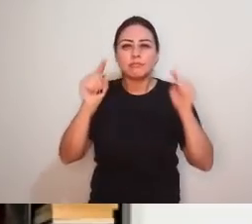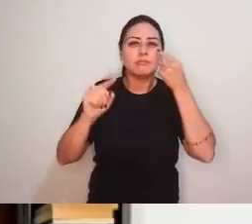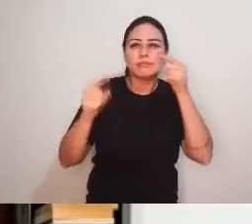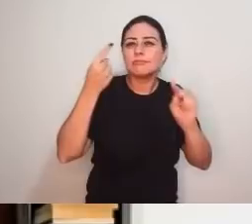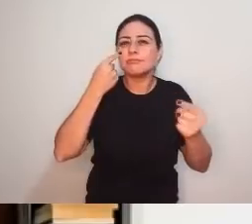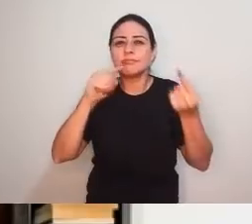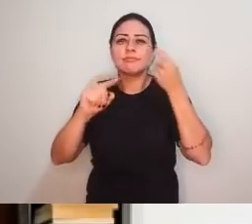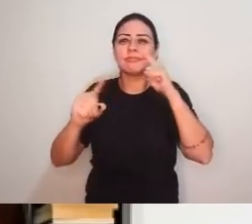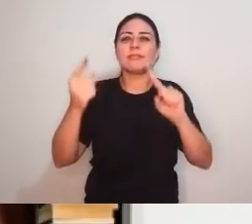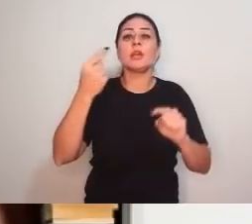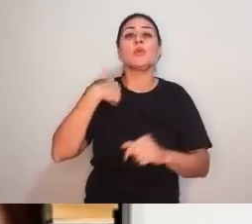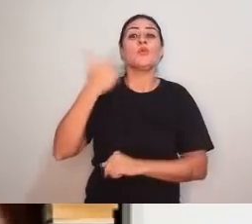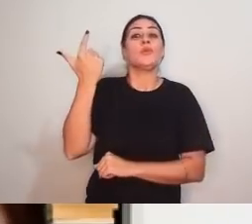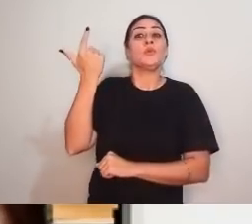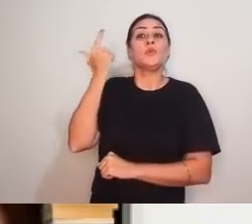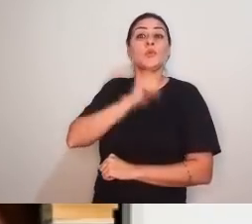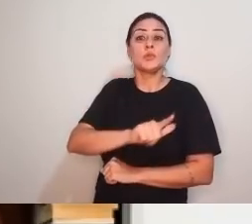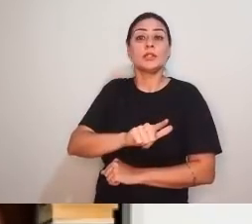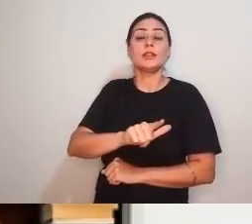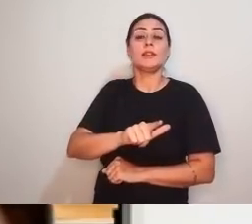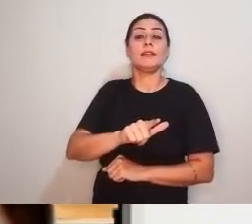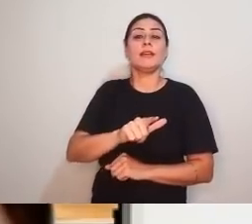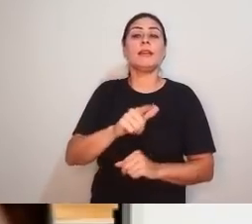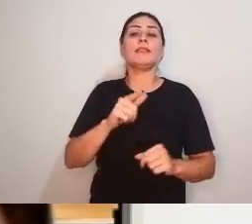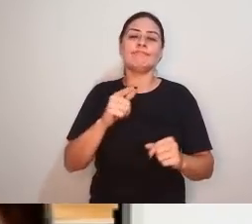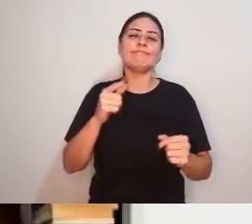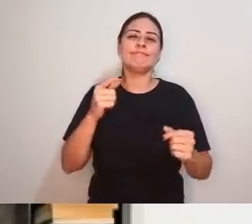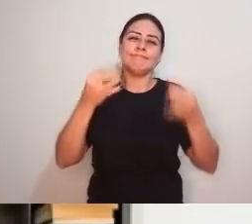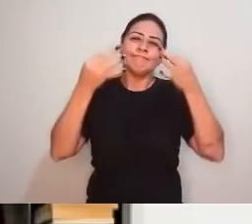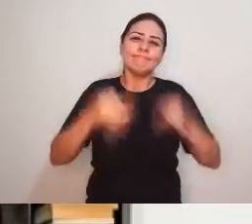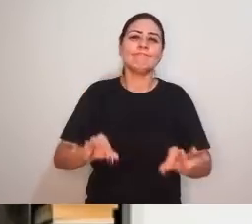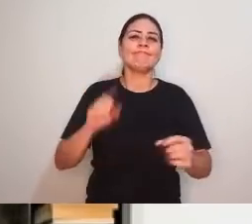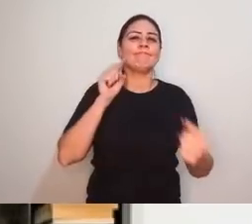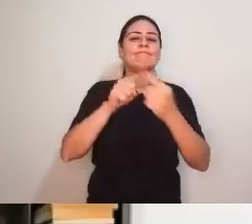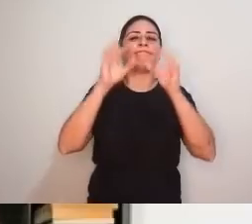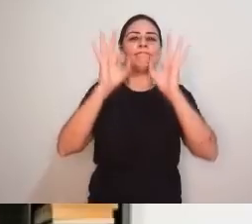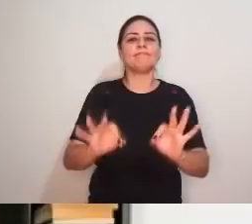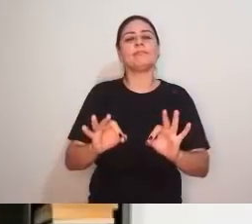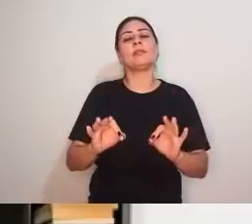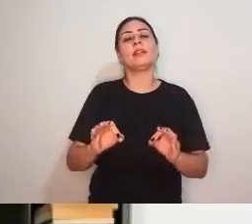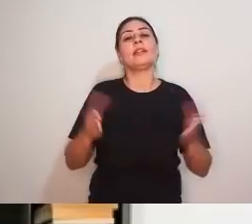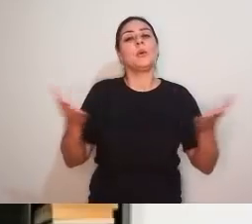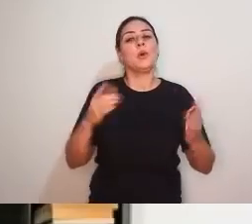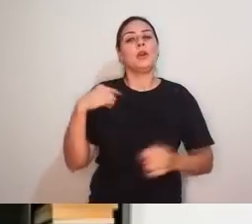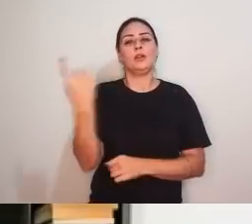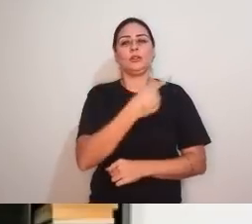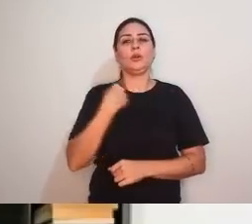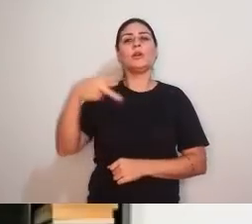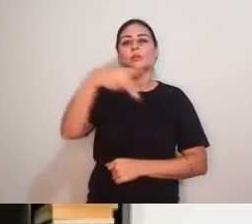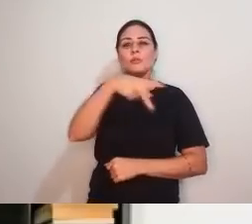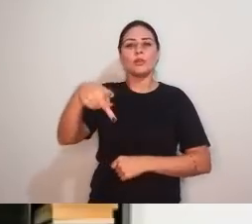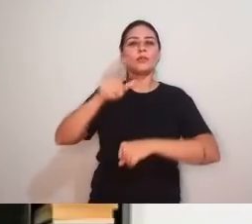Claudineia, chegar lá no Marcos por esse caminho, né? Então é nós, professores aí, diante desse contexto de pandemia, de estar